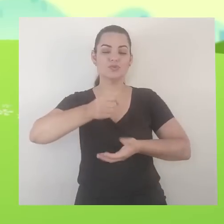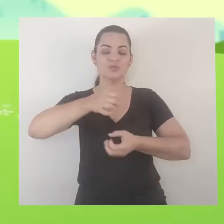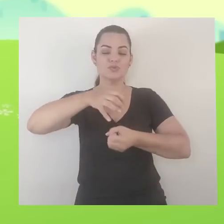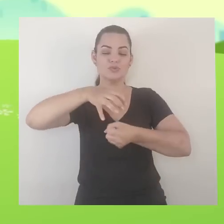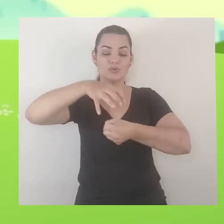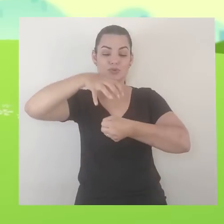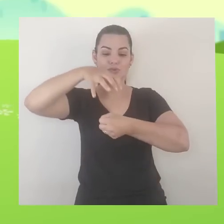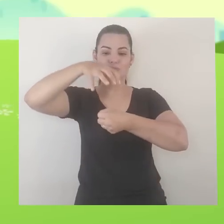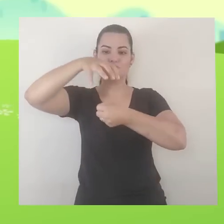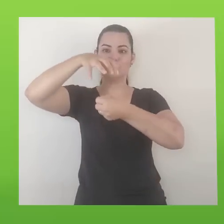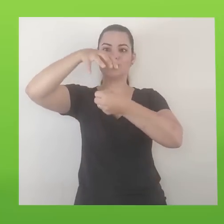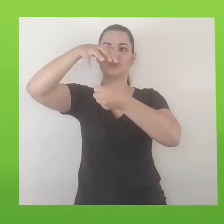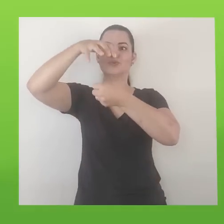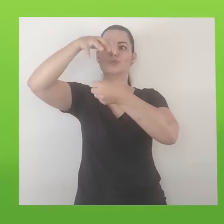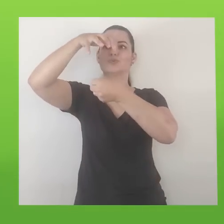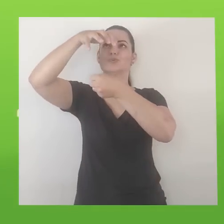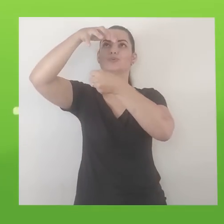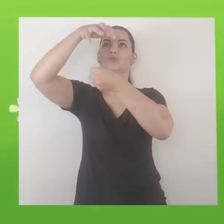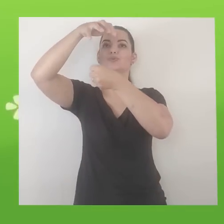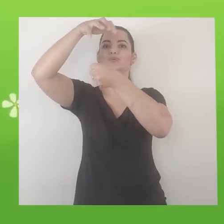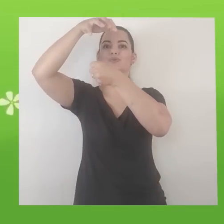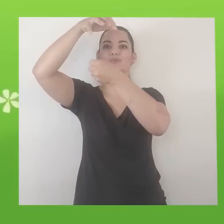pra já!